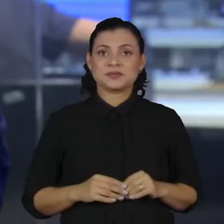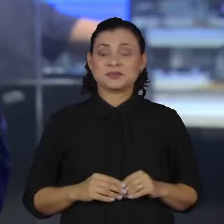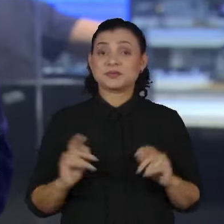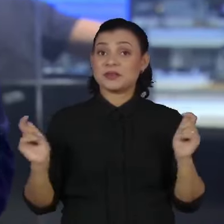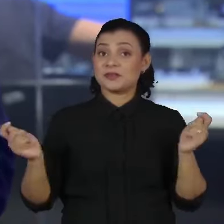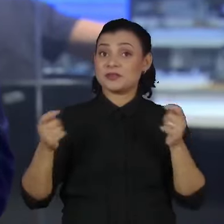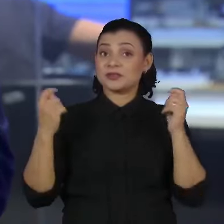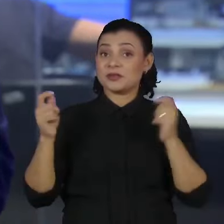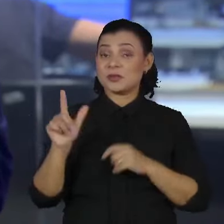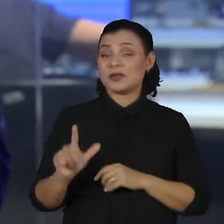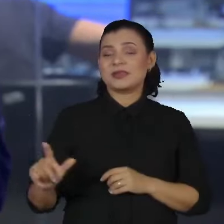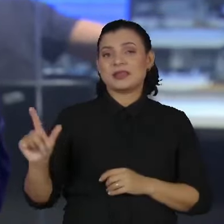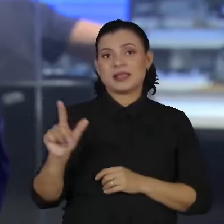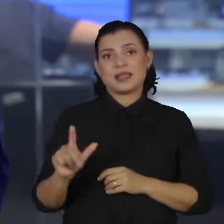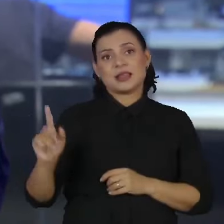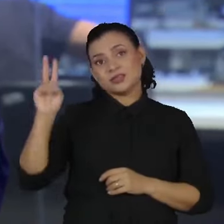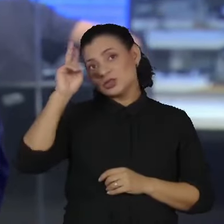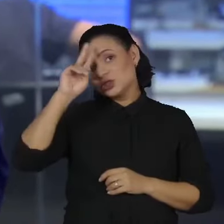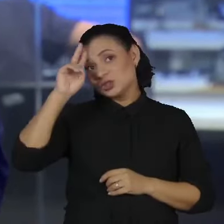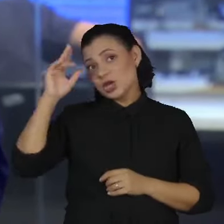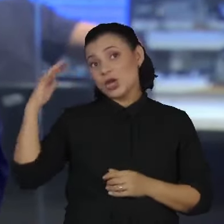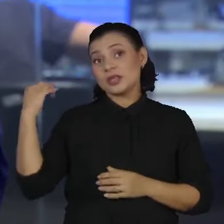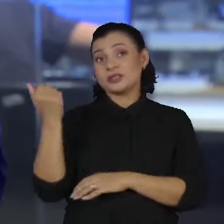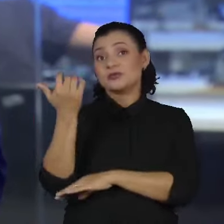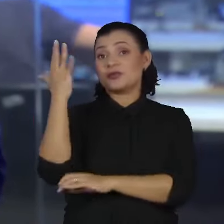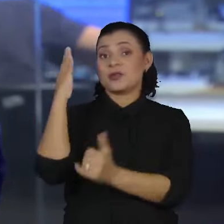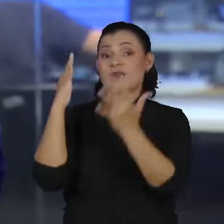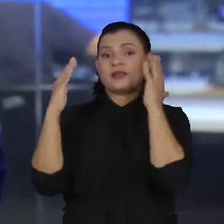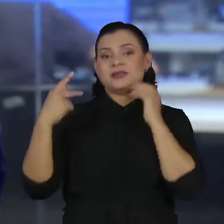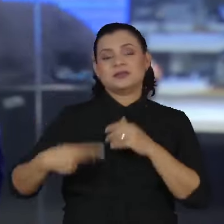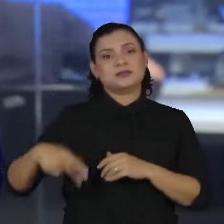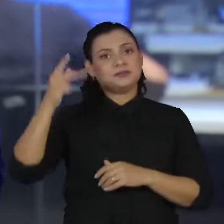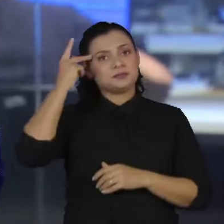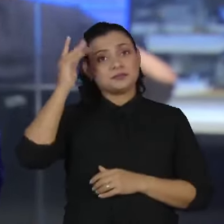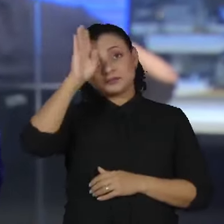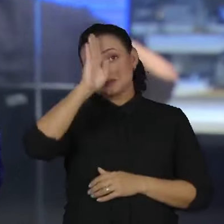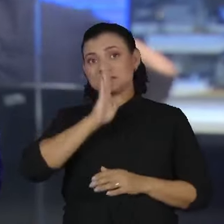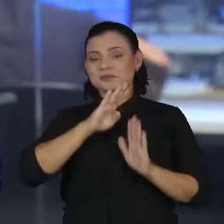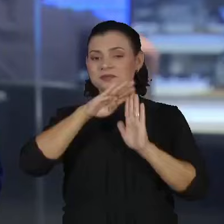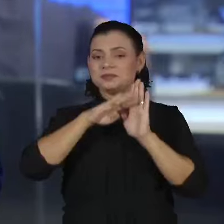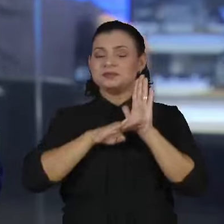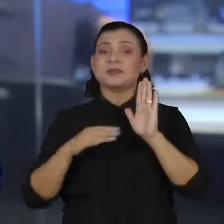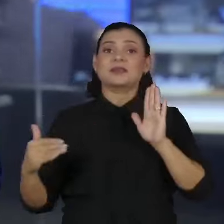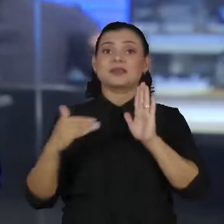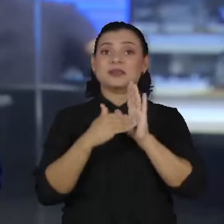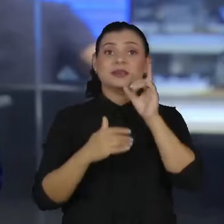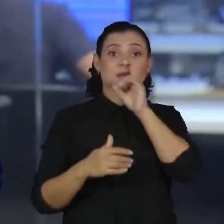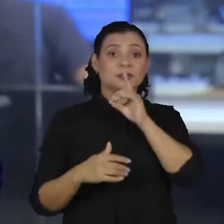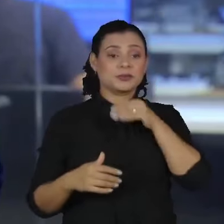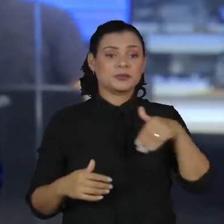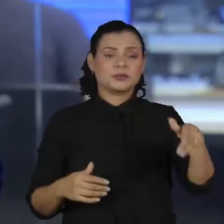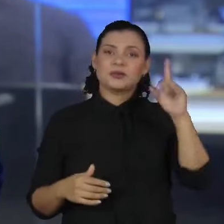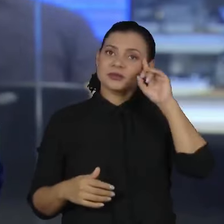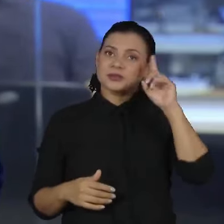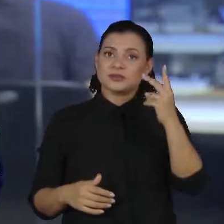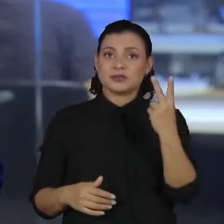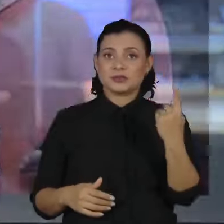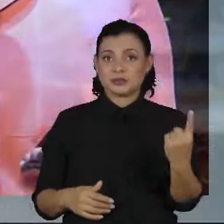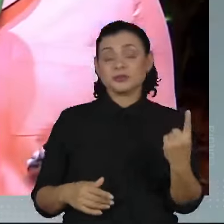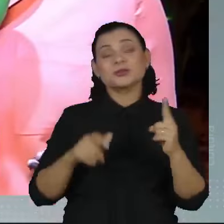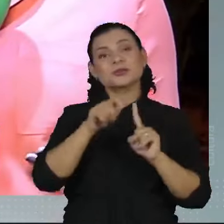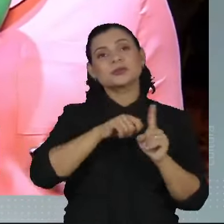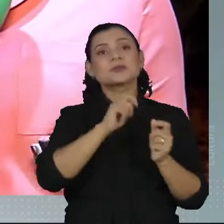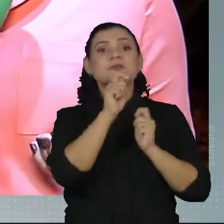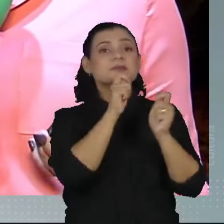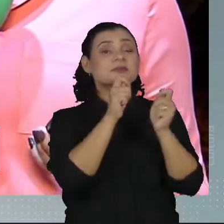O Festival Literário Histórias da Floresta, em São Paulo, tem programação gratuita até o próximo domingo, dia 21. A repórter Adriana